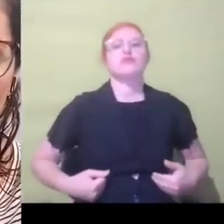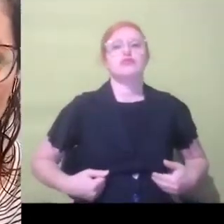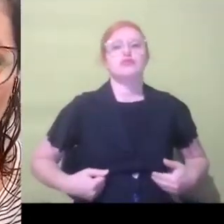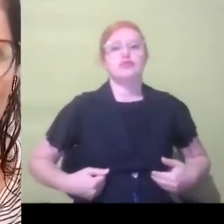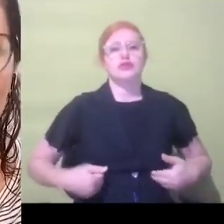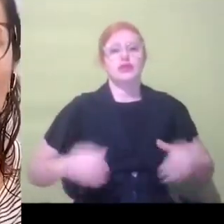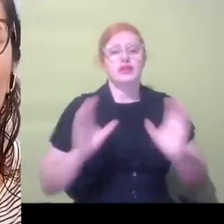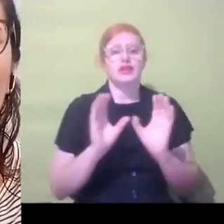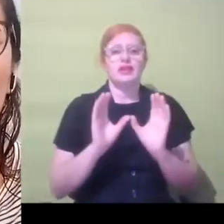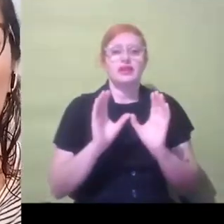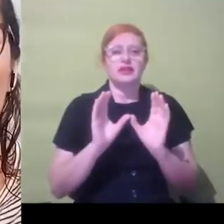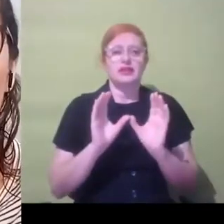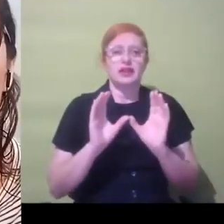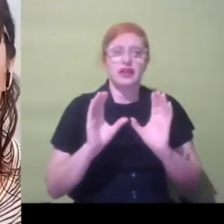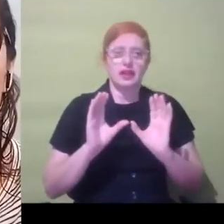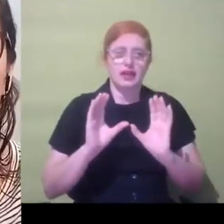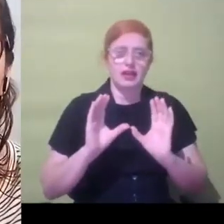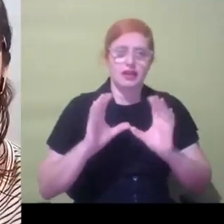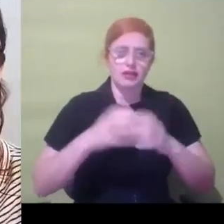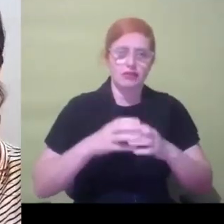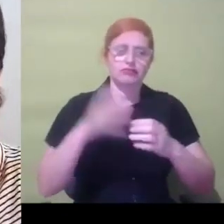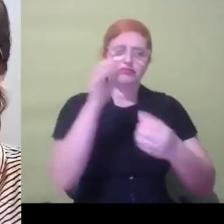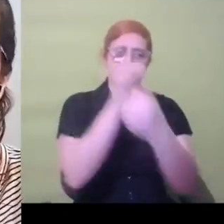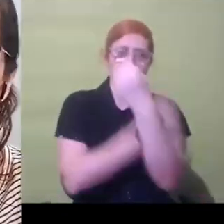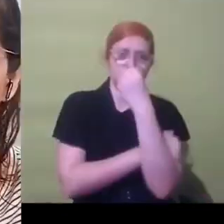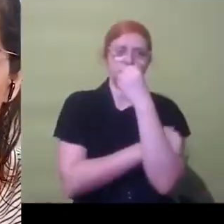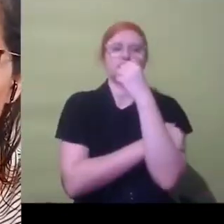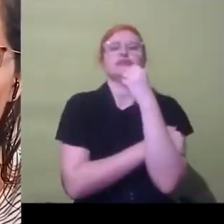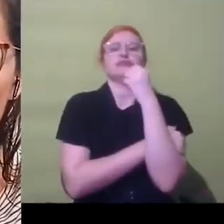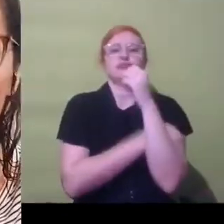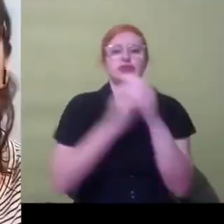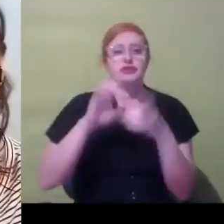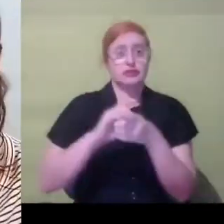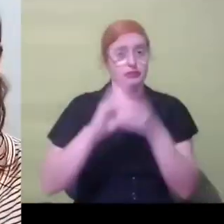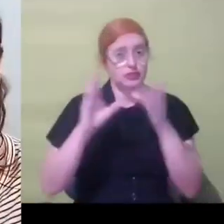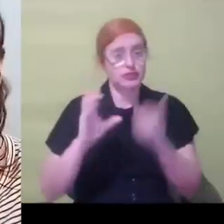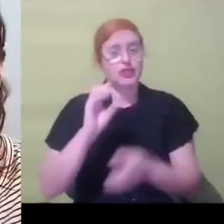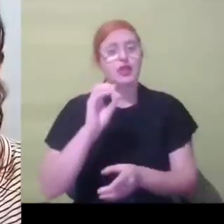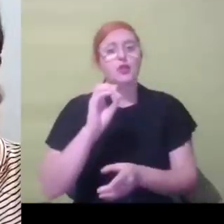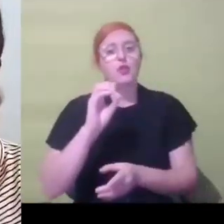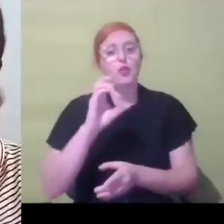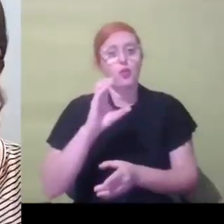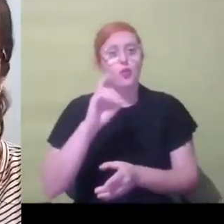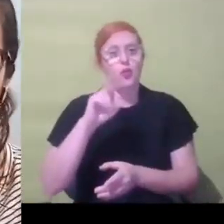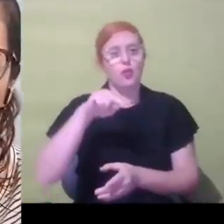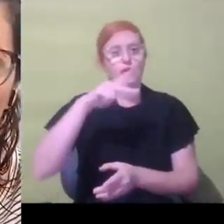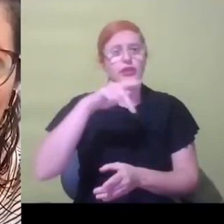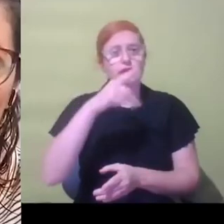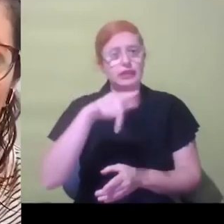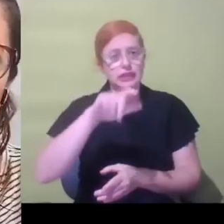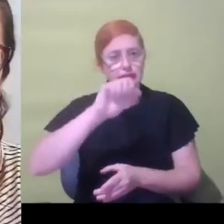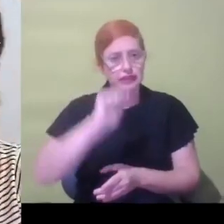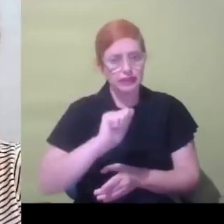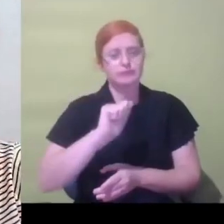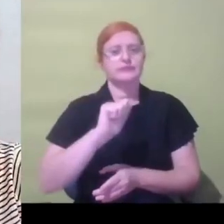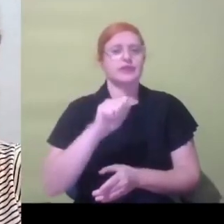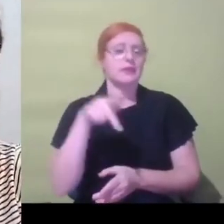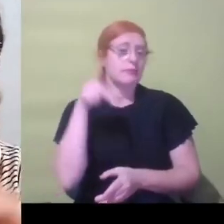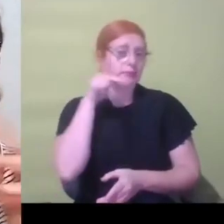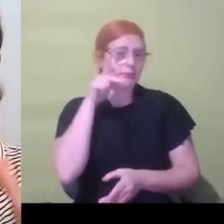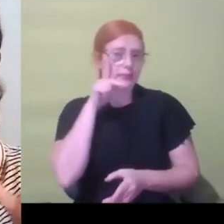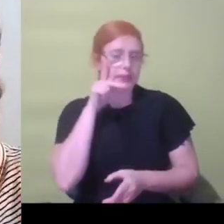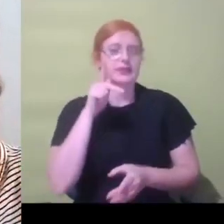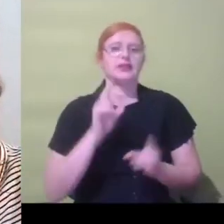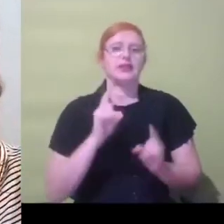que fica em Pernambuco, e a CUNHAN, Coletivo Feminista, que fica na Paraíba. Essas 3 organizações